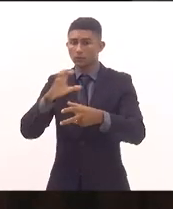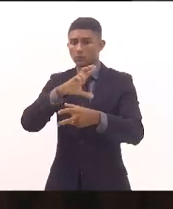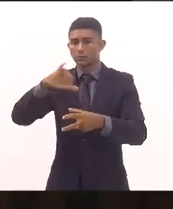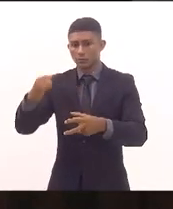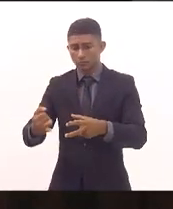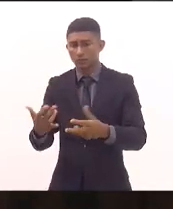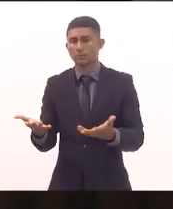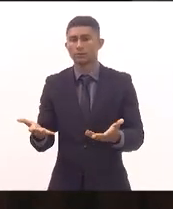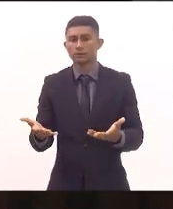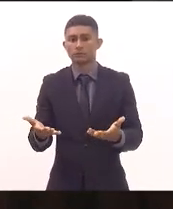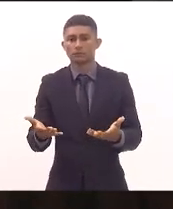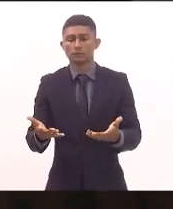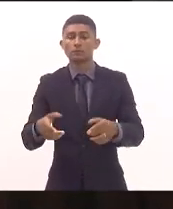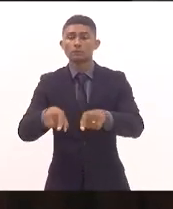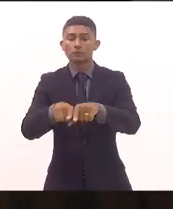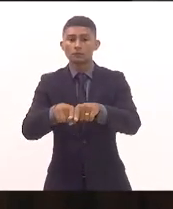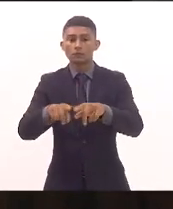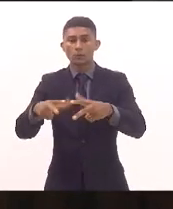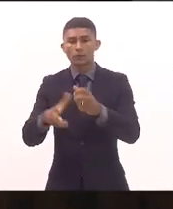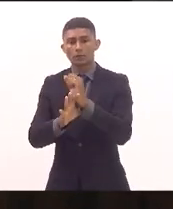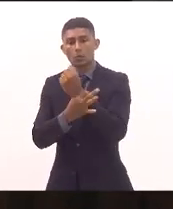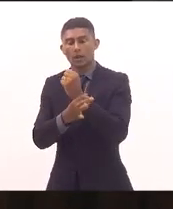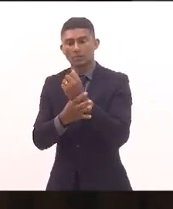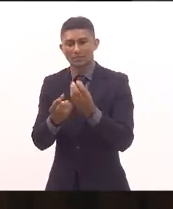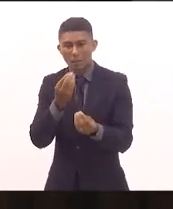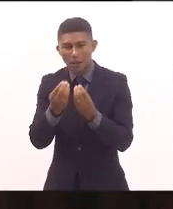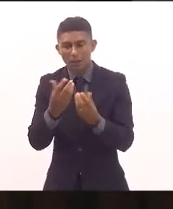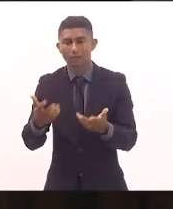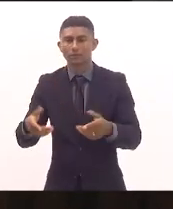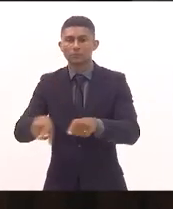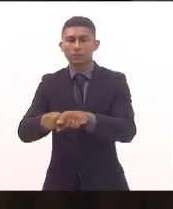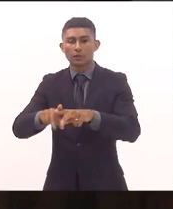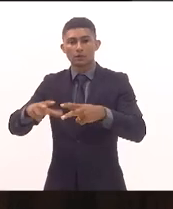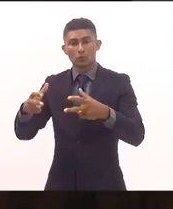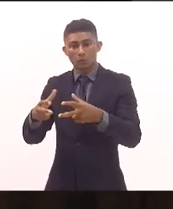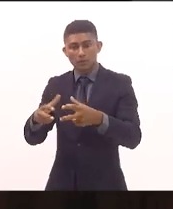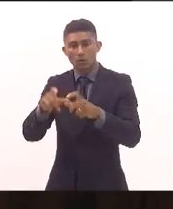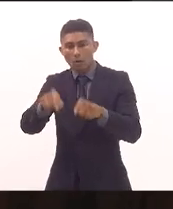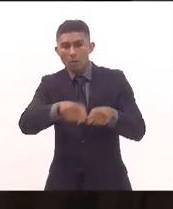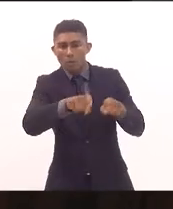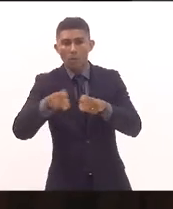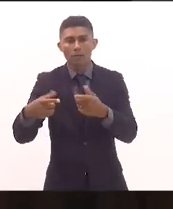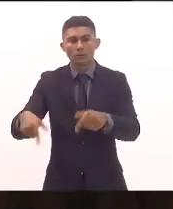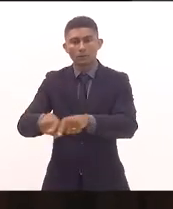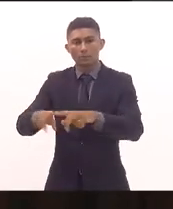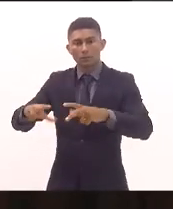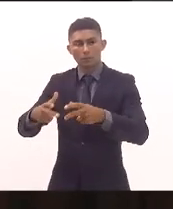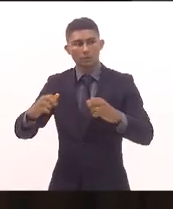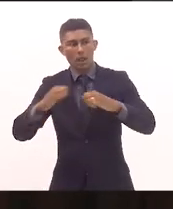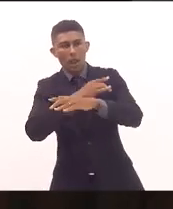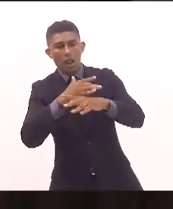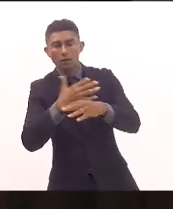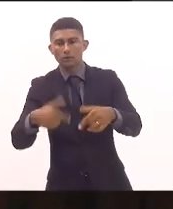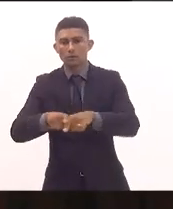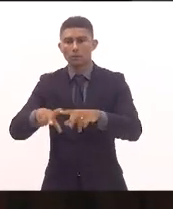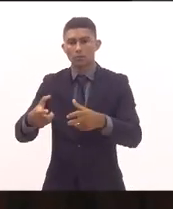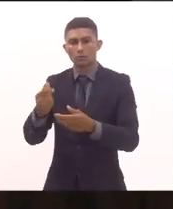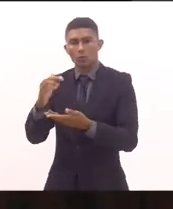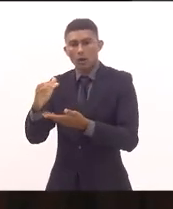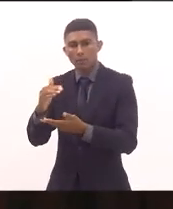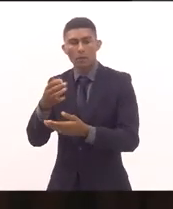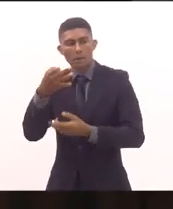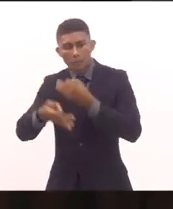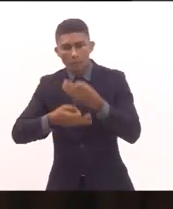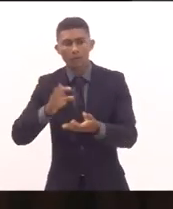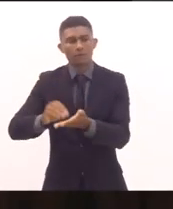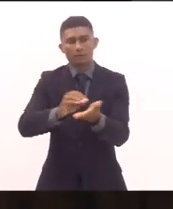e Justiça, Segurança Alimentar, Agropecuária, Assuntos Municipais, Economia e Orçamento. Para emitir parecer pela Comissão de